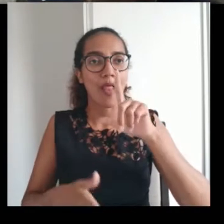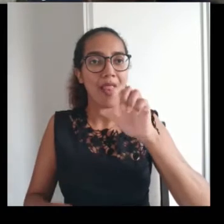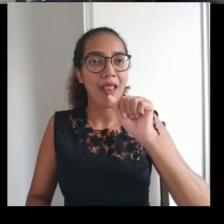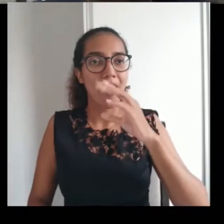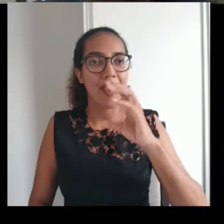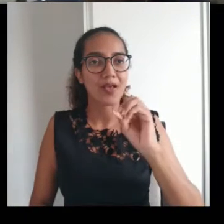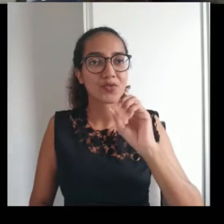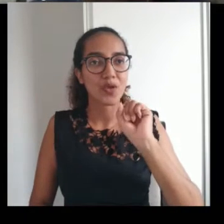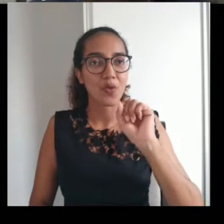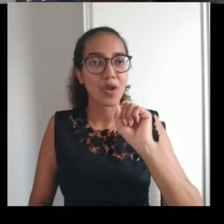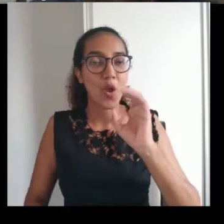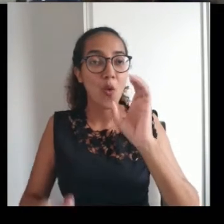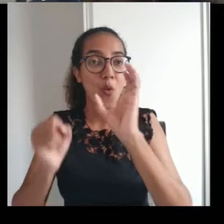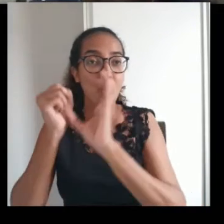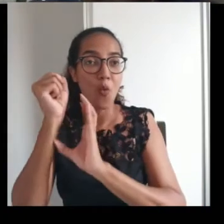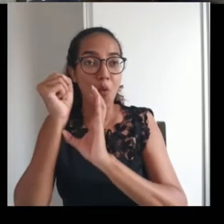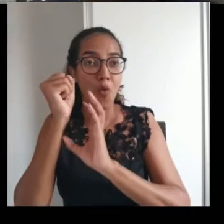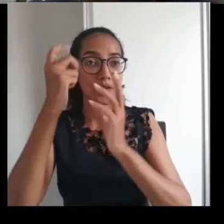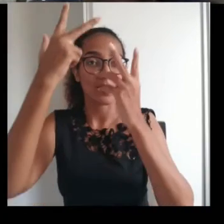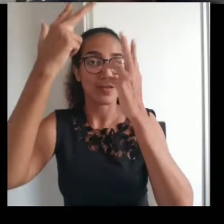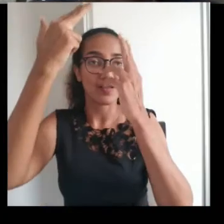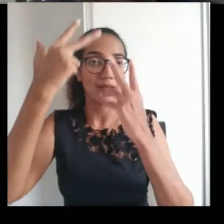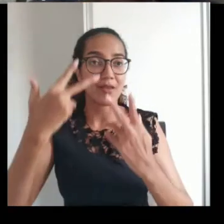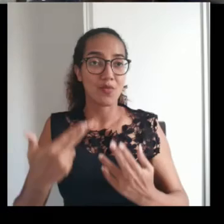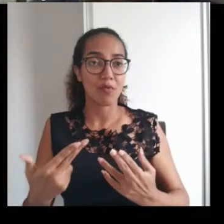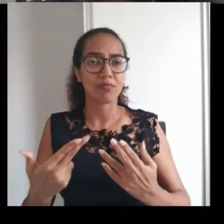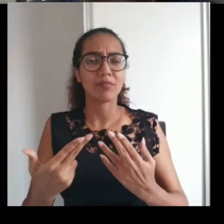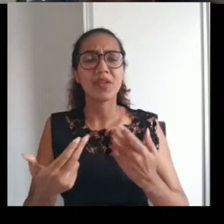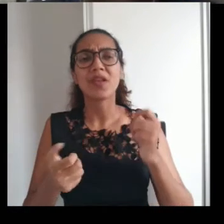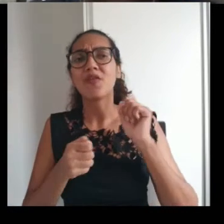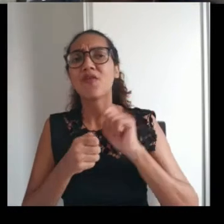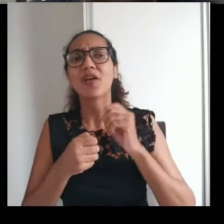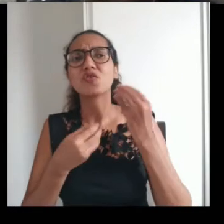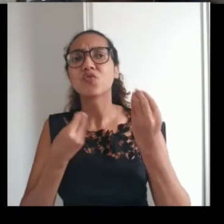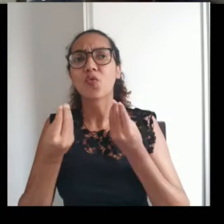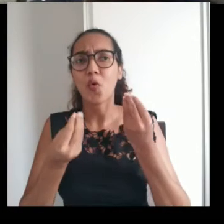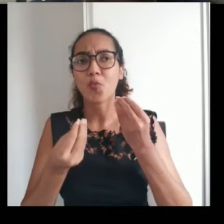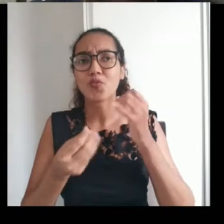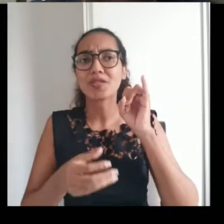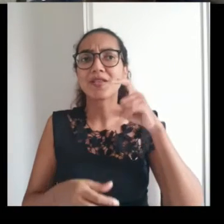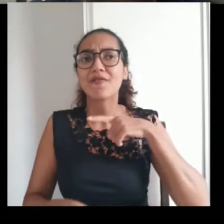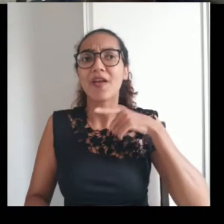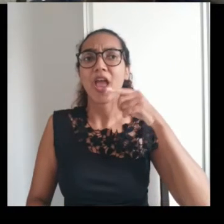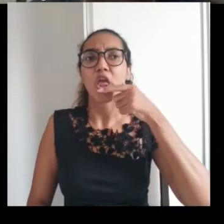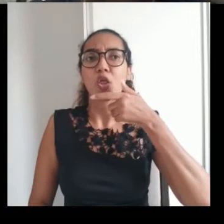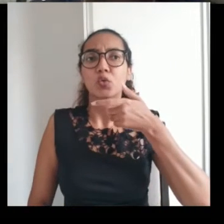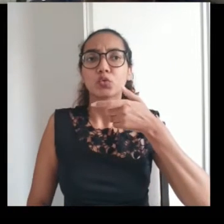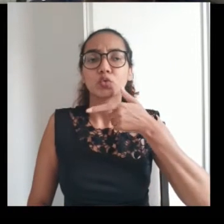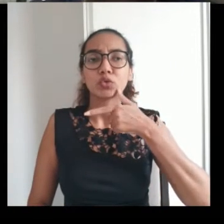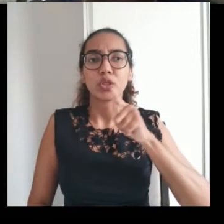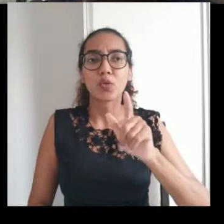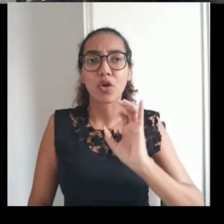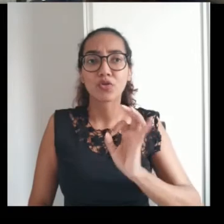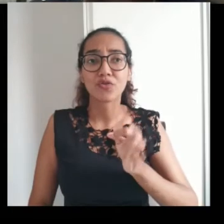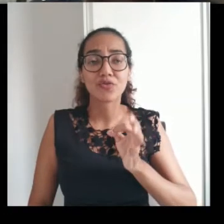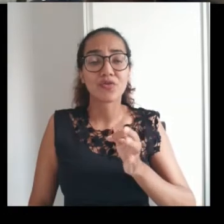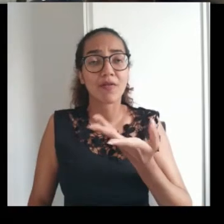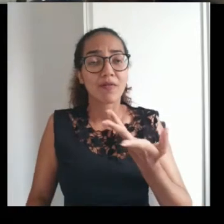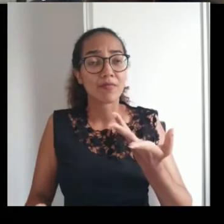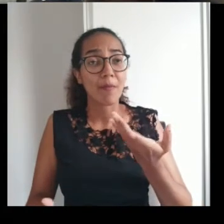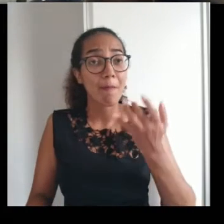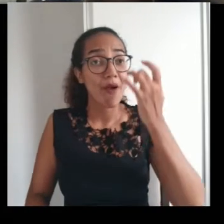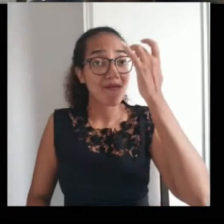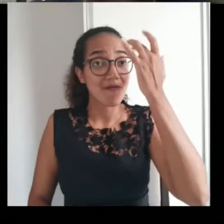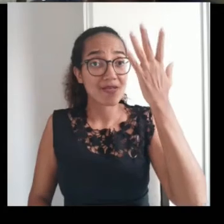que é que a gente faz quando a gente tem isso no Java, em qualquer linguagem, tá certo? A gente tem que reusar as coisas para facilitar a nossa vida, ser mais produtivo,